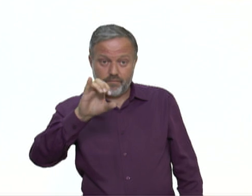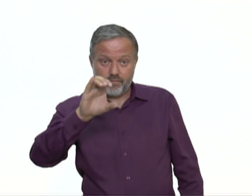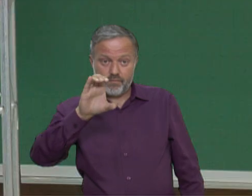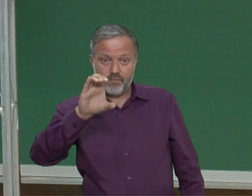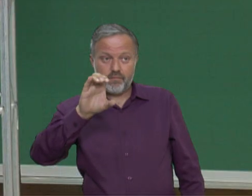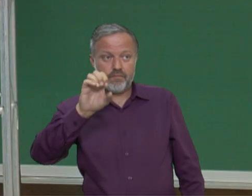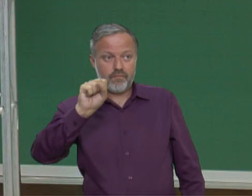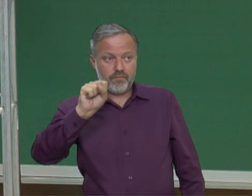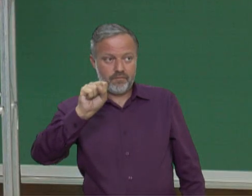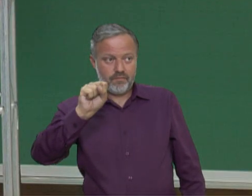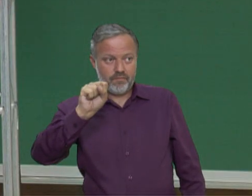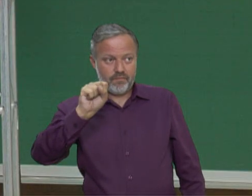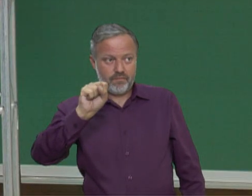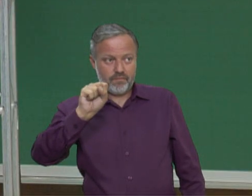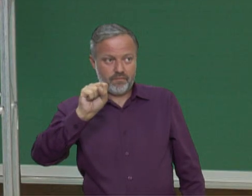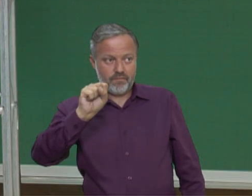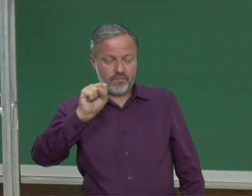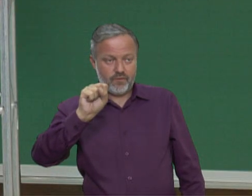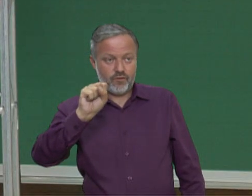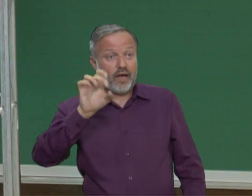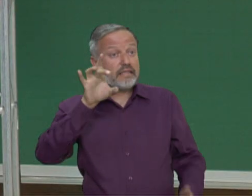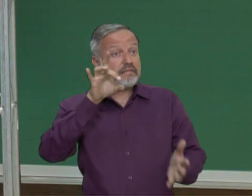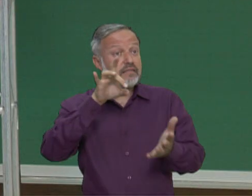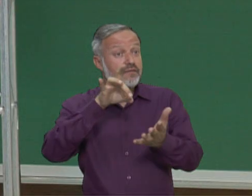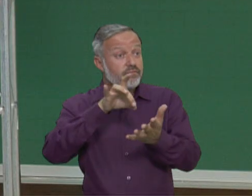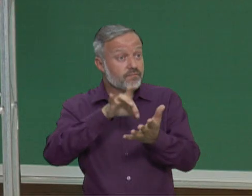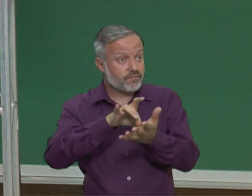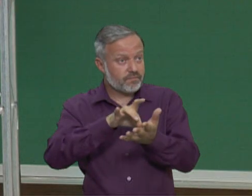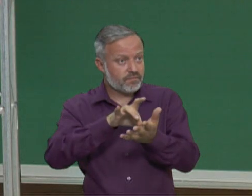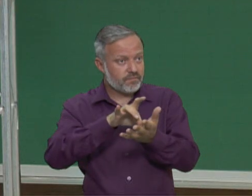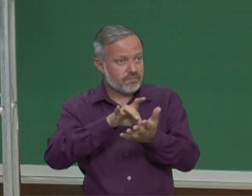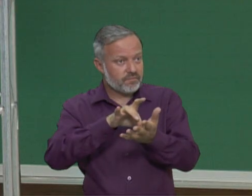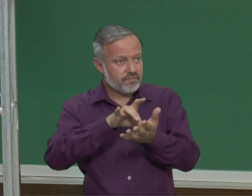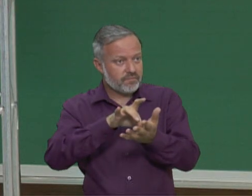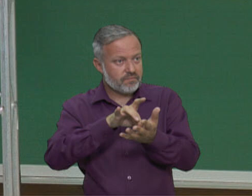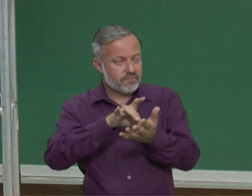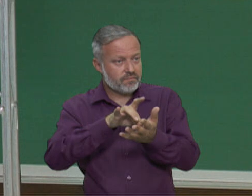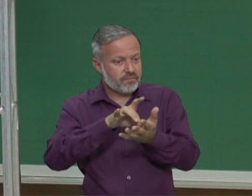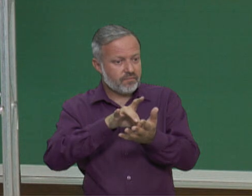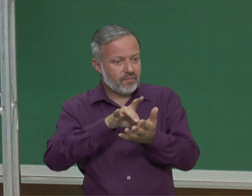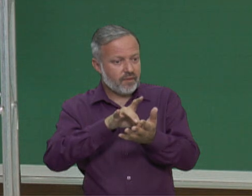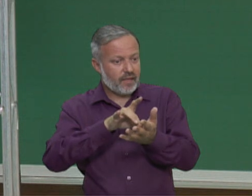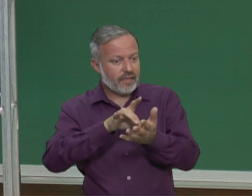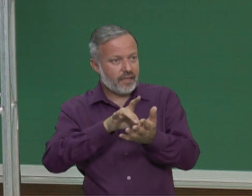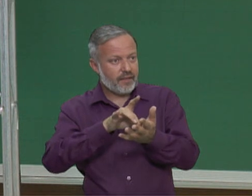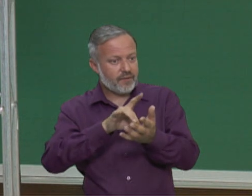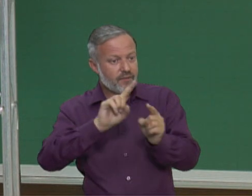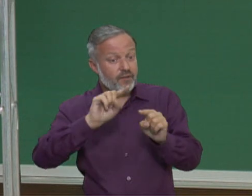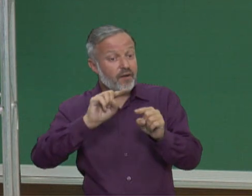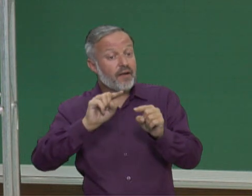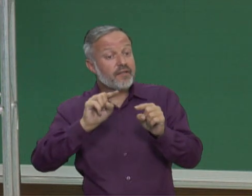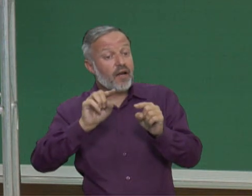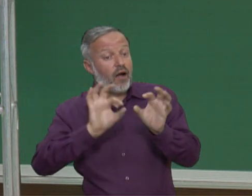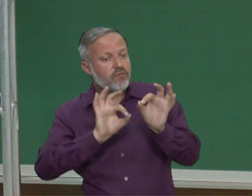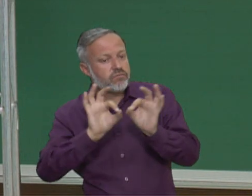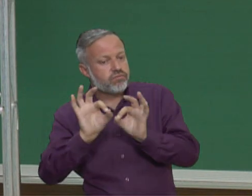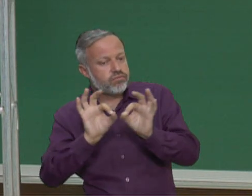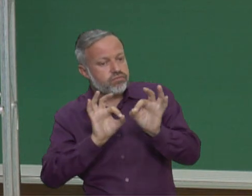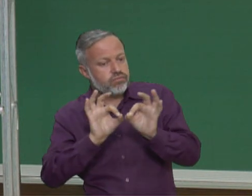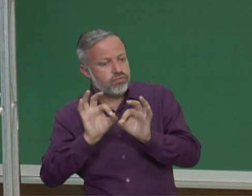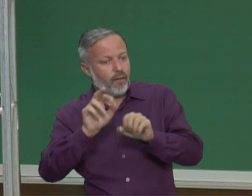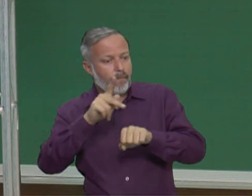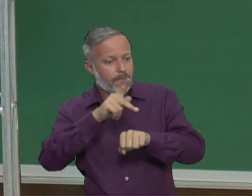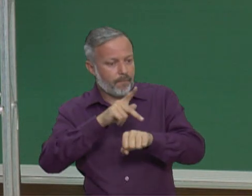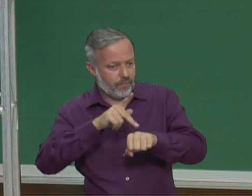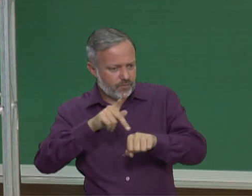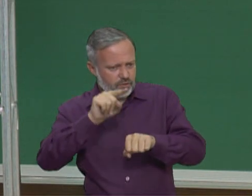é um bloco oficializado, bloco econômico, tá? A função dele é o quê? Estruturar para que esses países tenham força